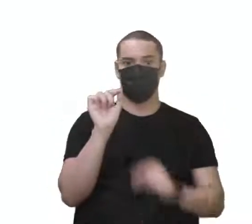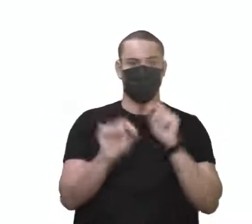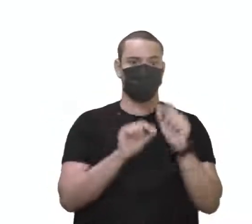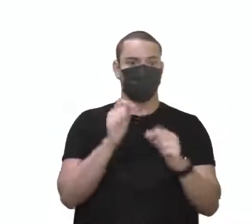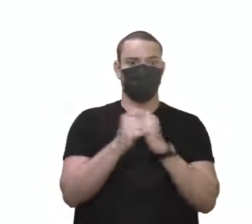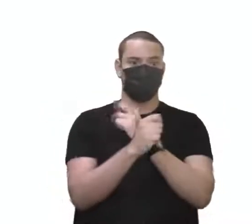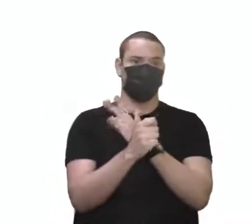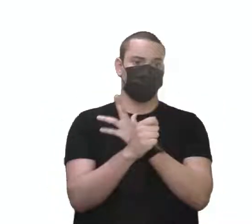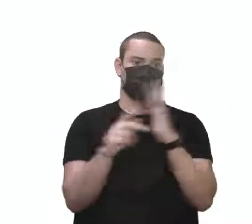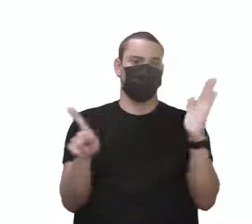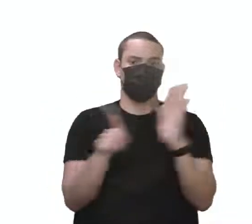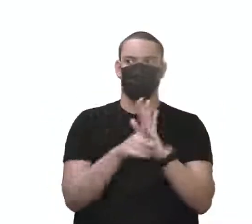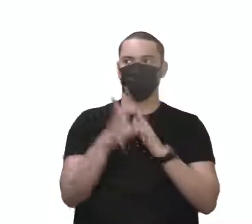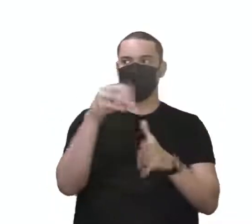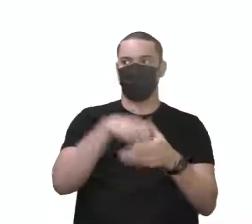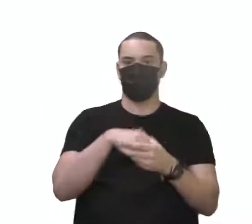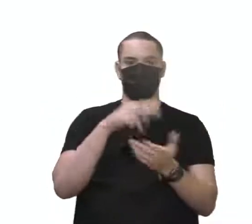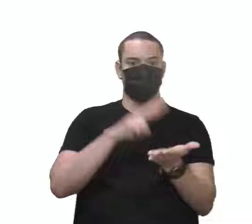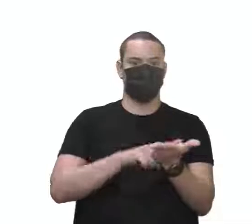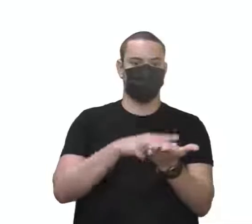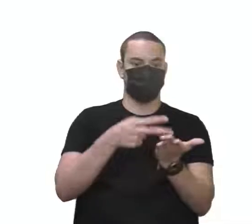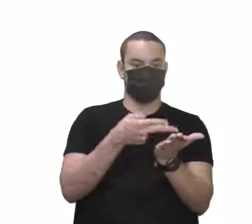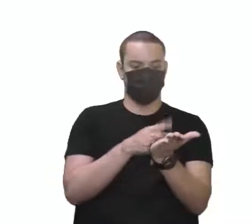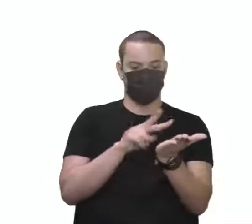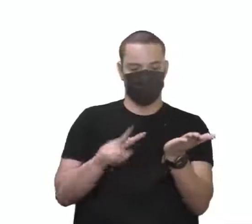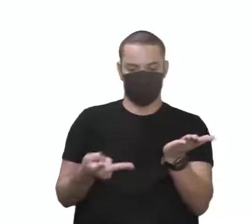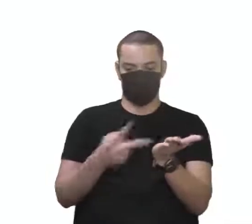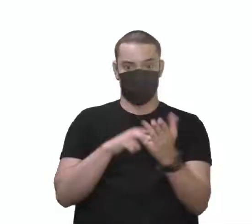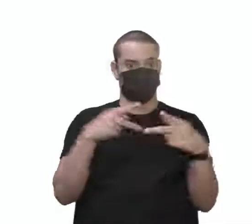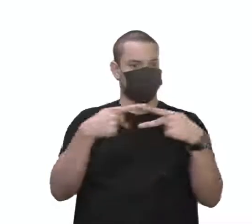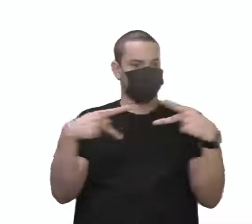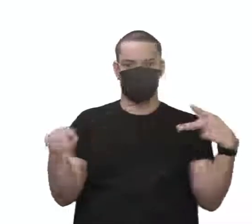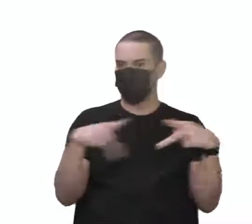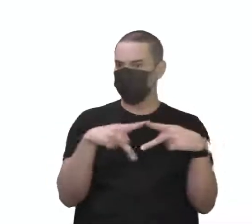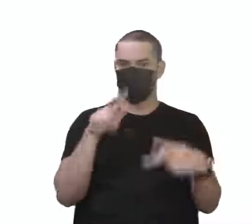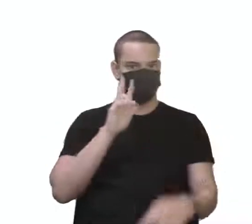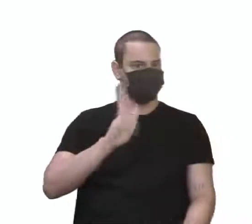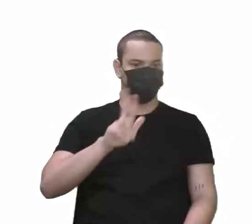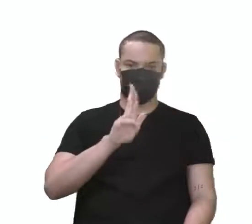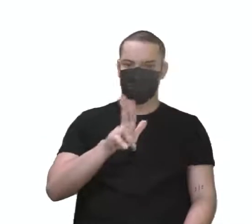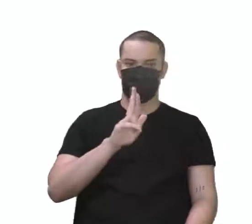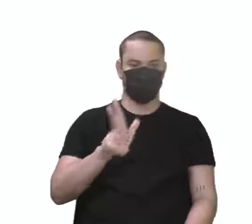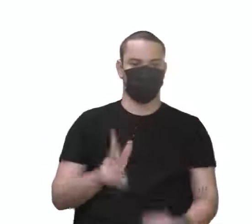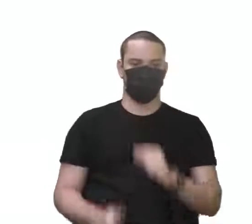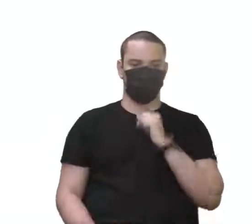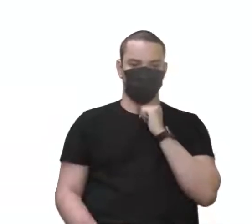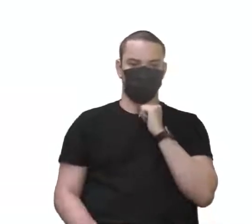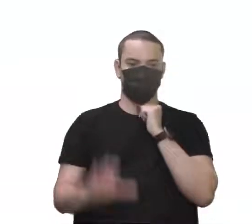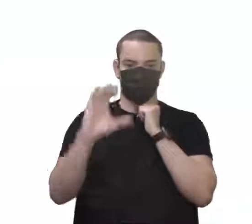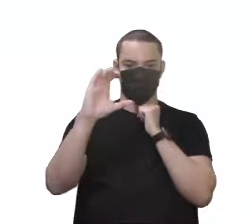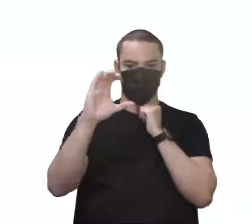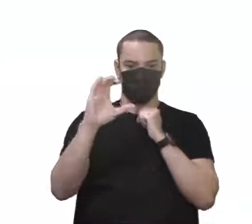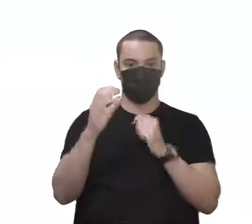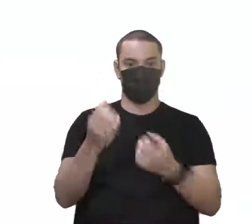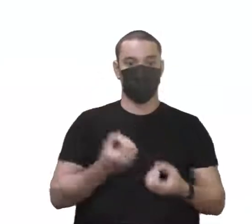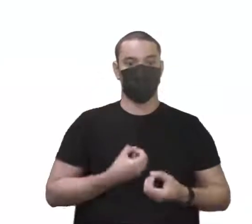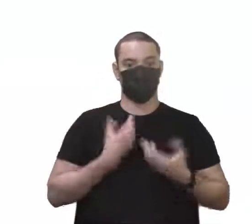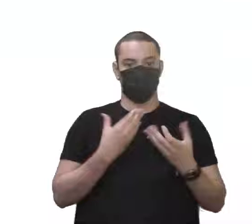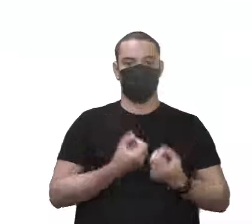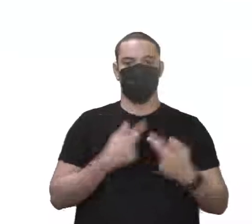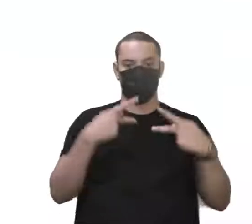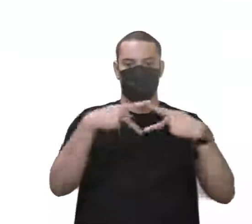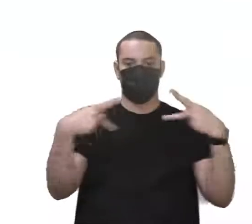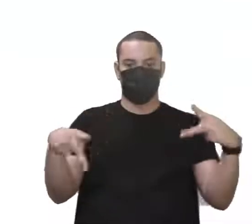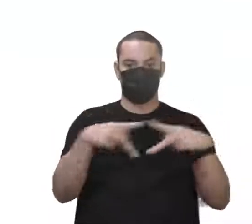os aminoácidos lá para transcrever as proteínas, tá bom? Mas não é o transportador. C, da expressão